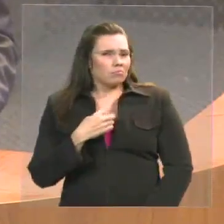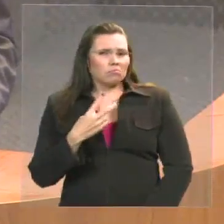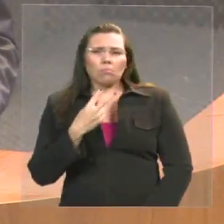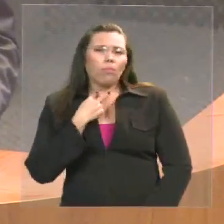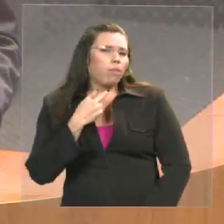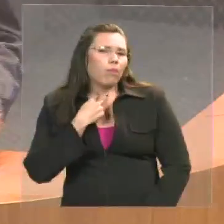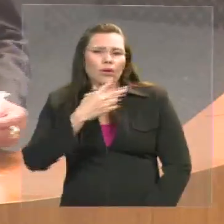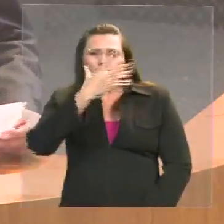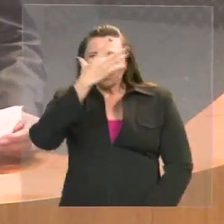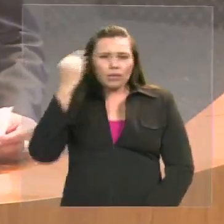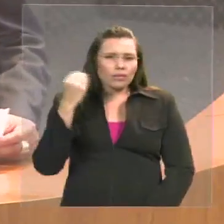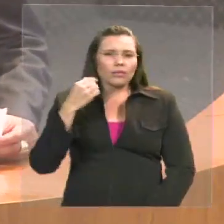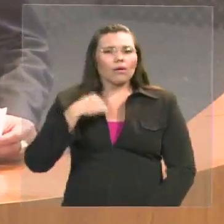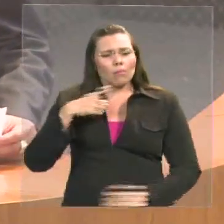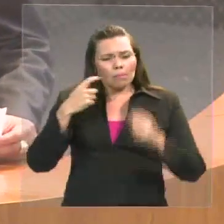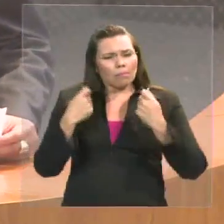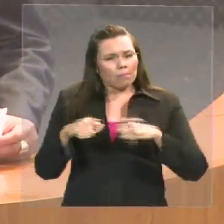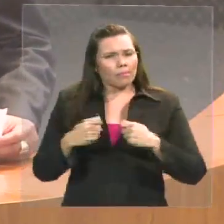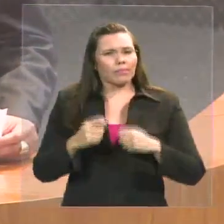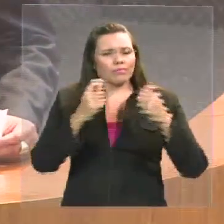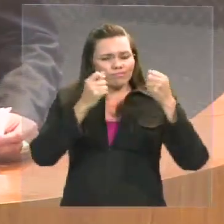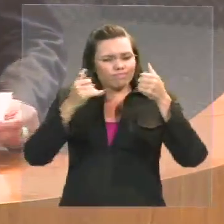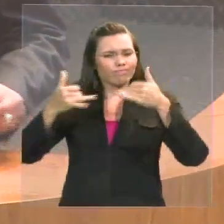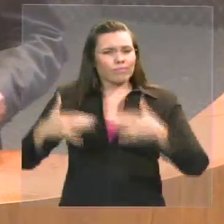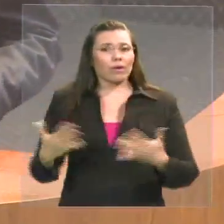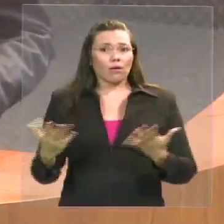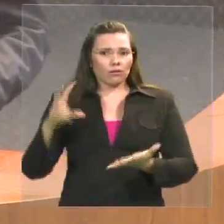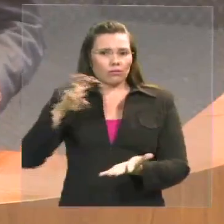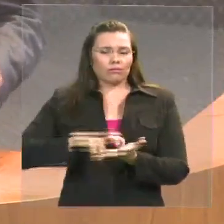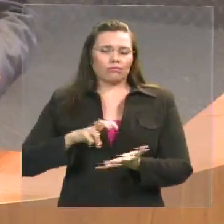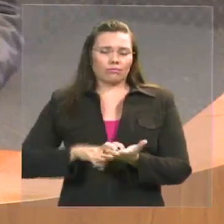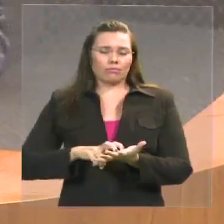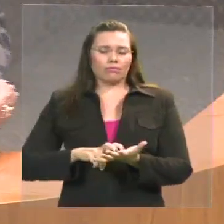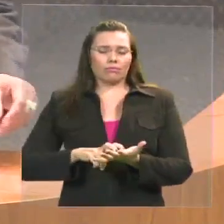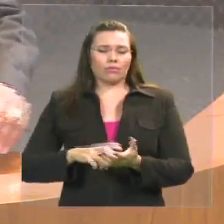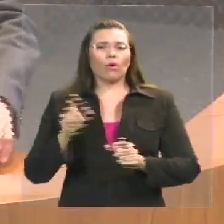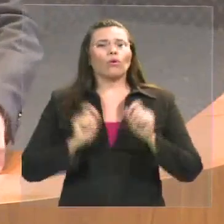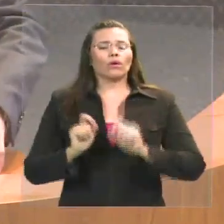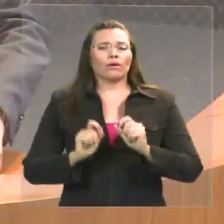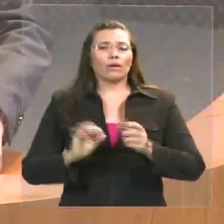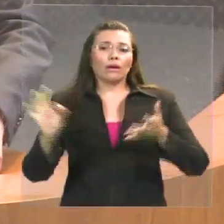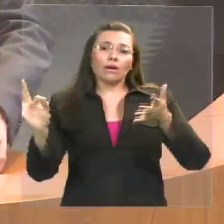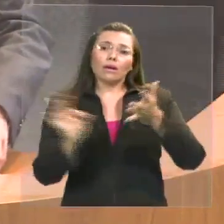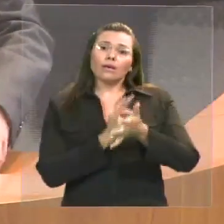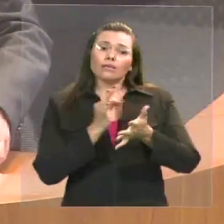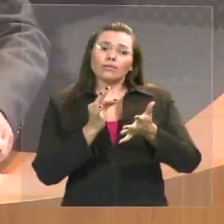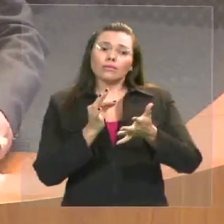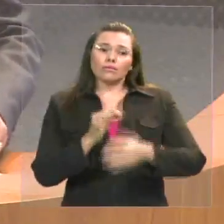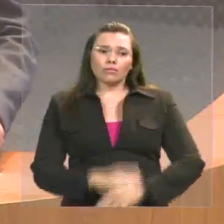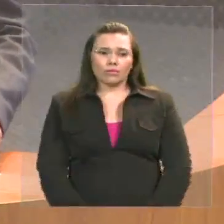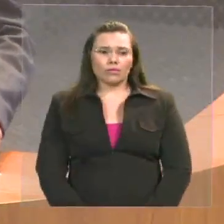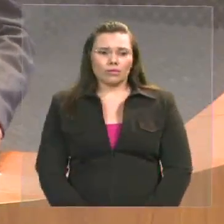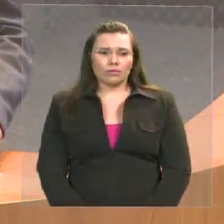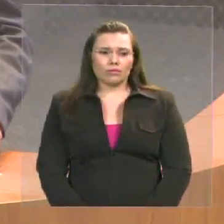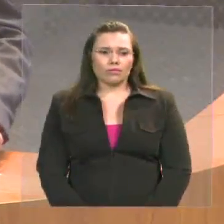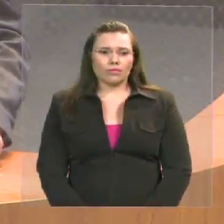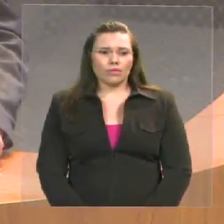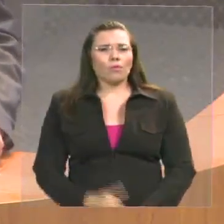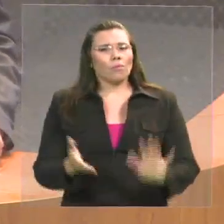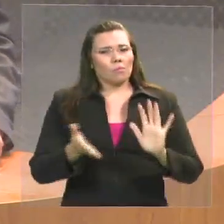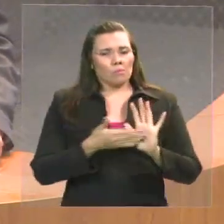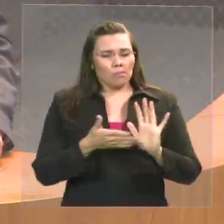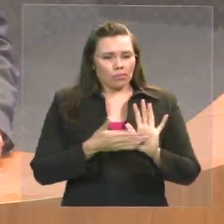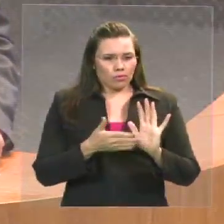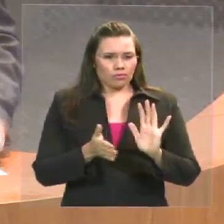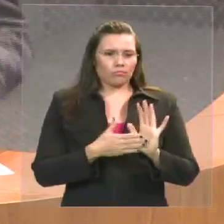esse registro muito importante na manhã de hoje, que foi a assinatura de uma iniciativa